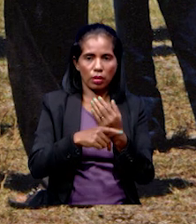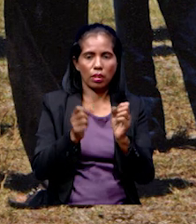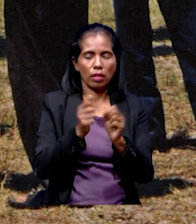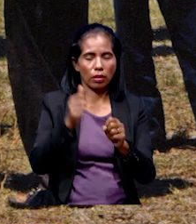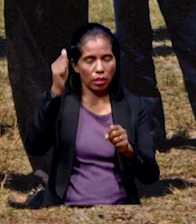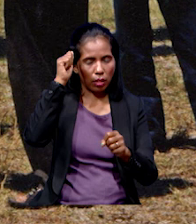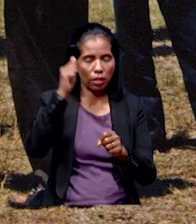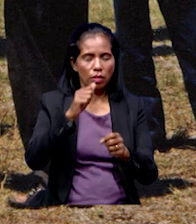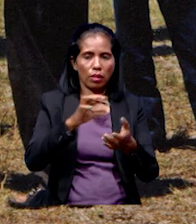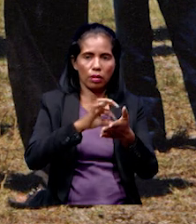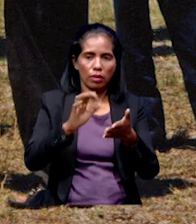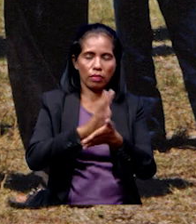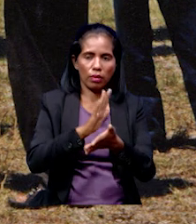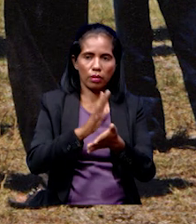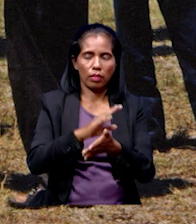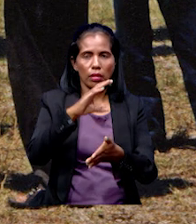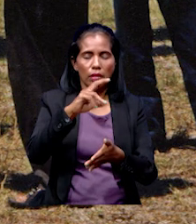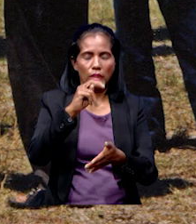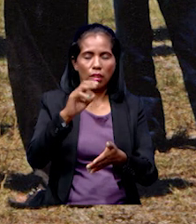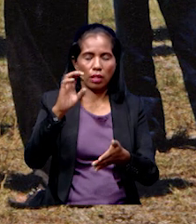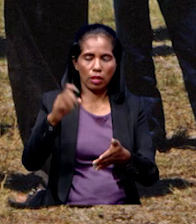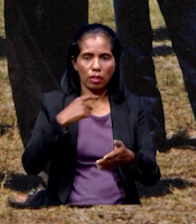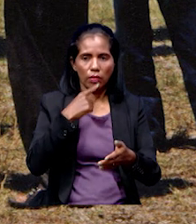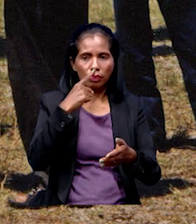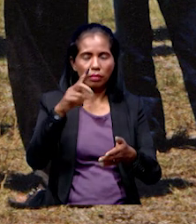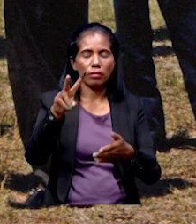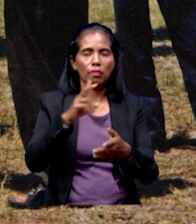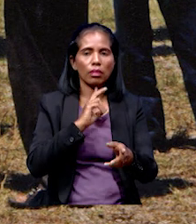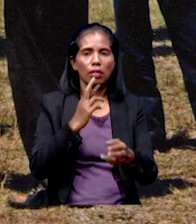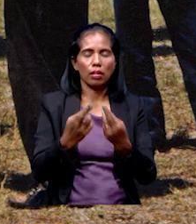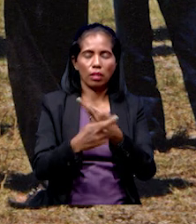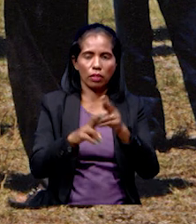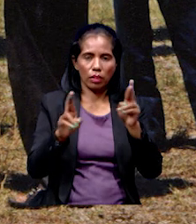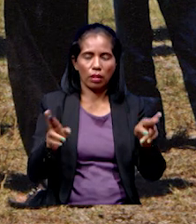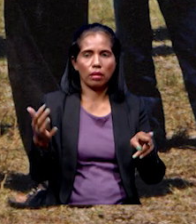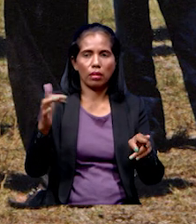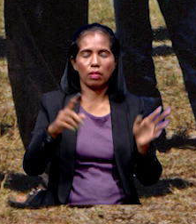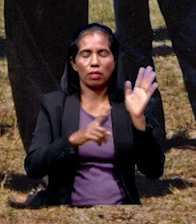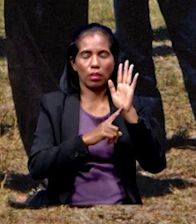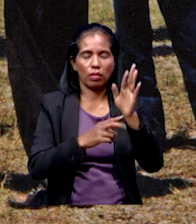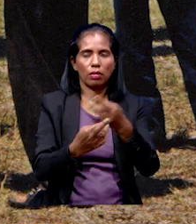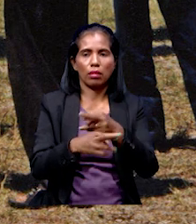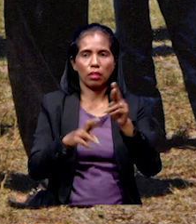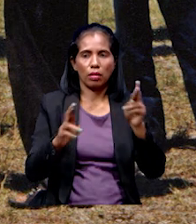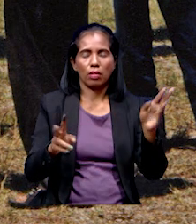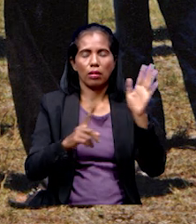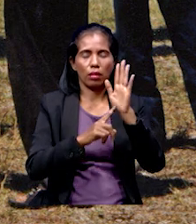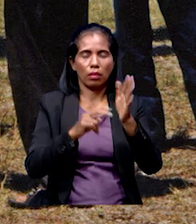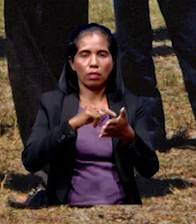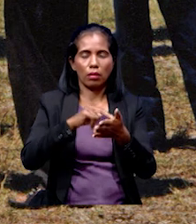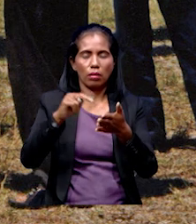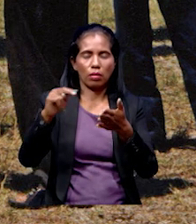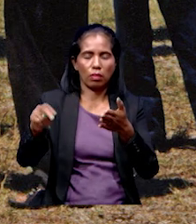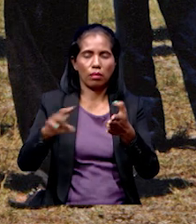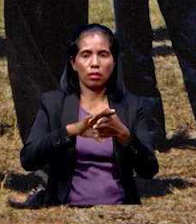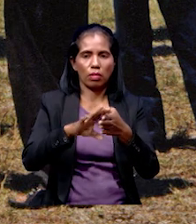ba dokumentasau nebe sene haruka valida resultado sira, fosa resultado no anúncio número eleitoral sira